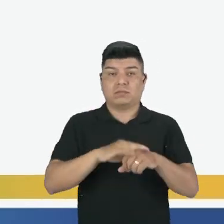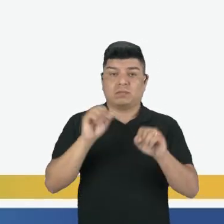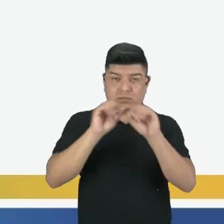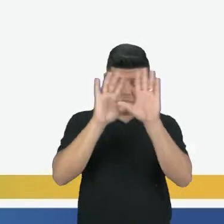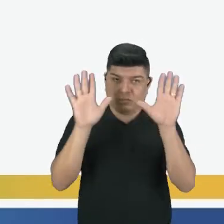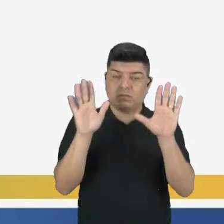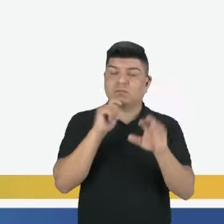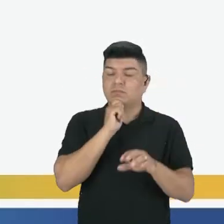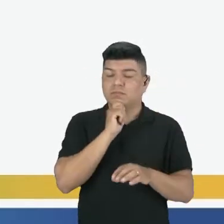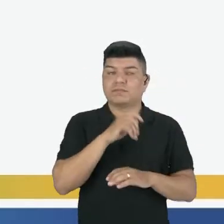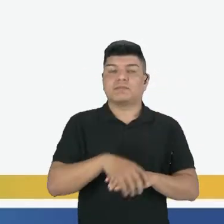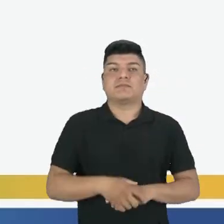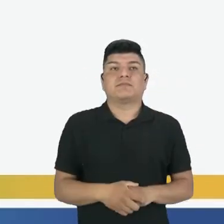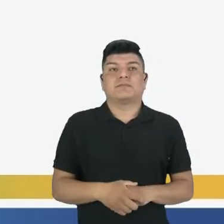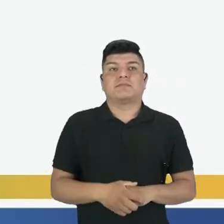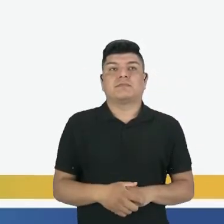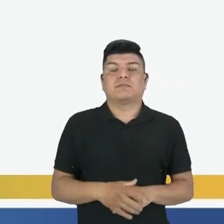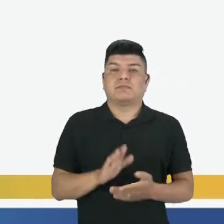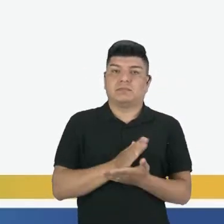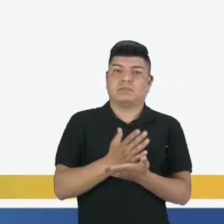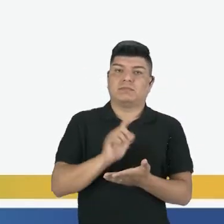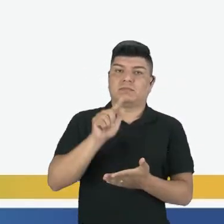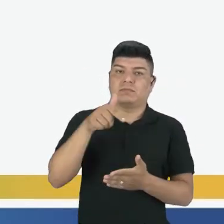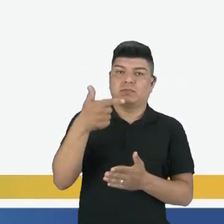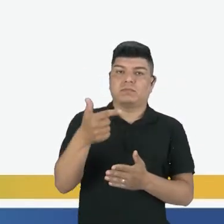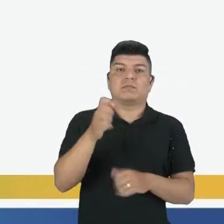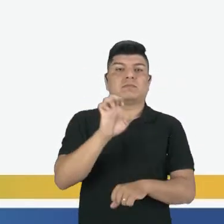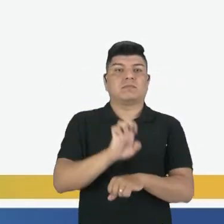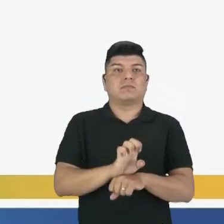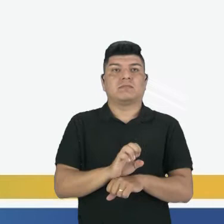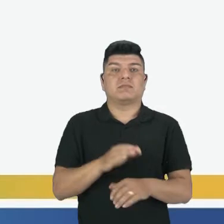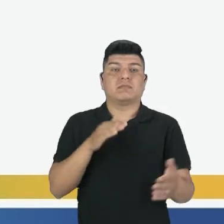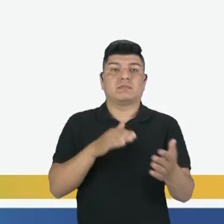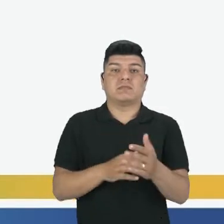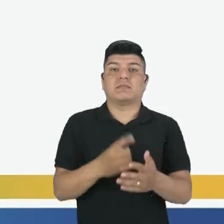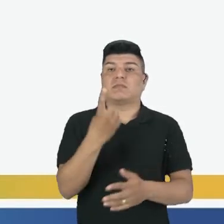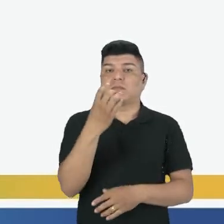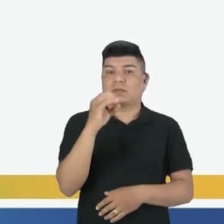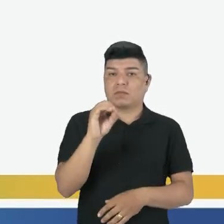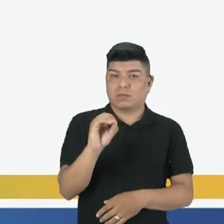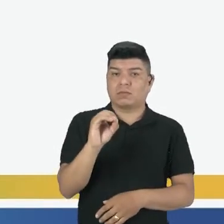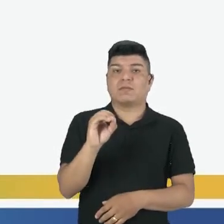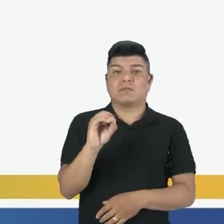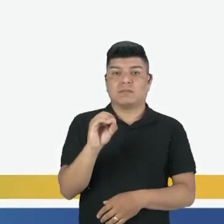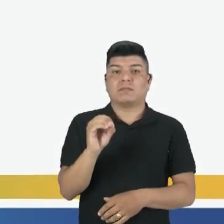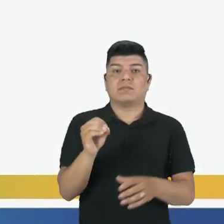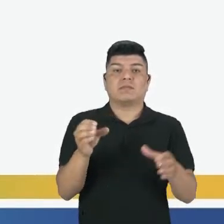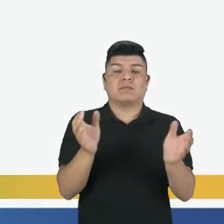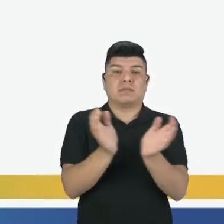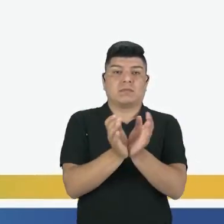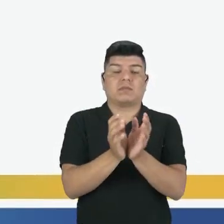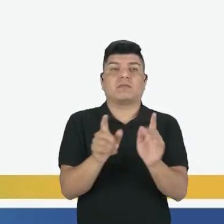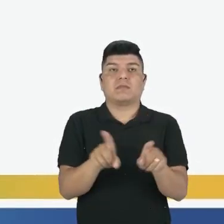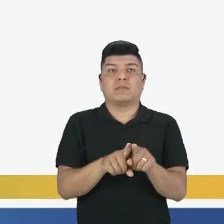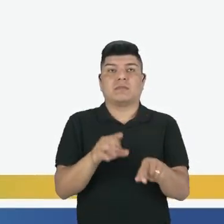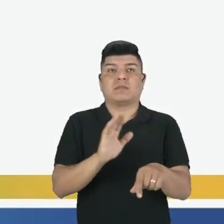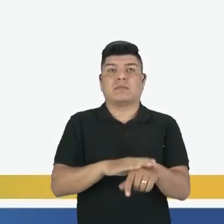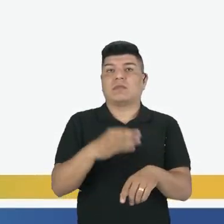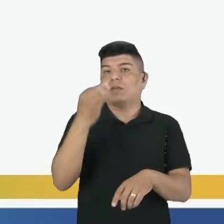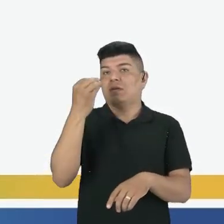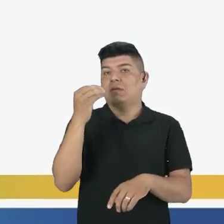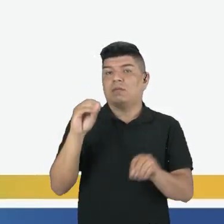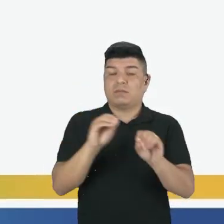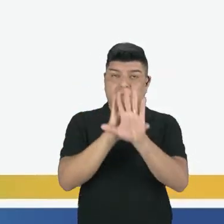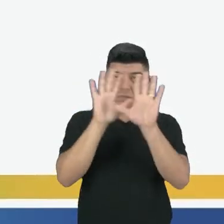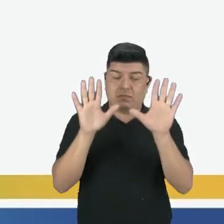ainda, tá? Que são alguns outros estados, e até 10 comunidades, a gente vê a parte mais clara do